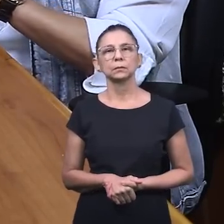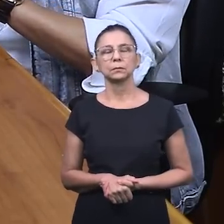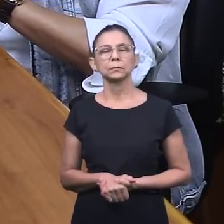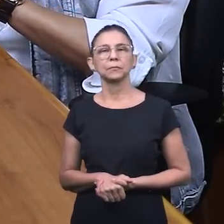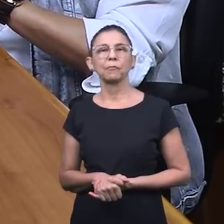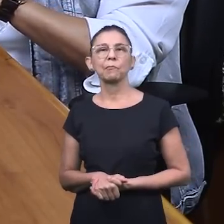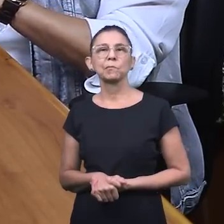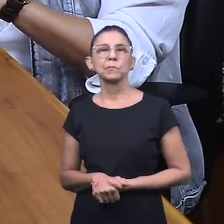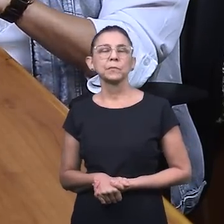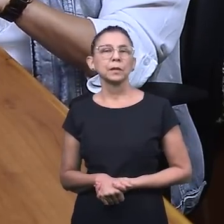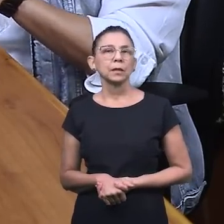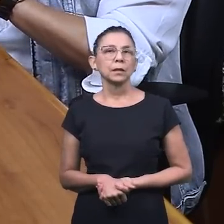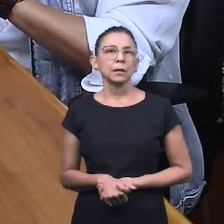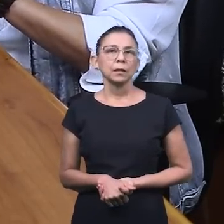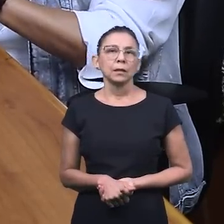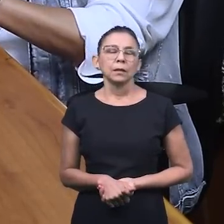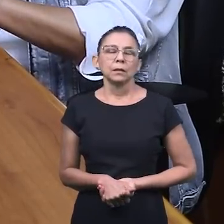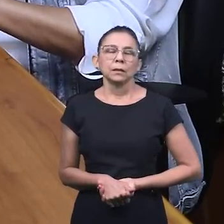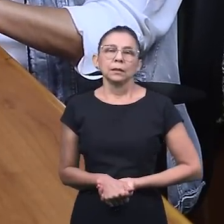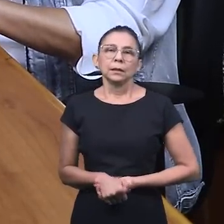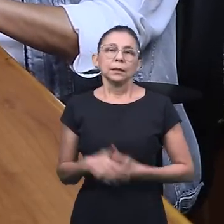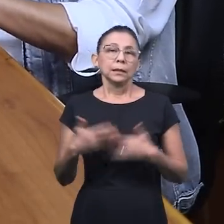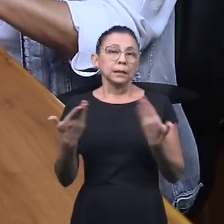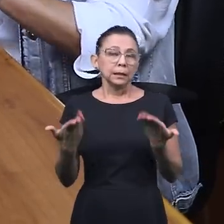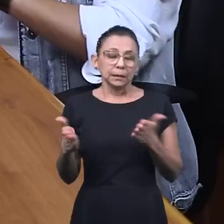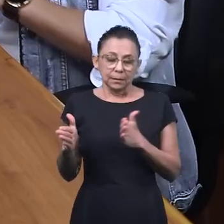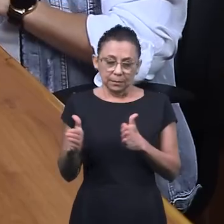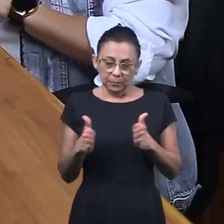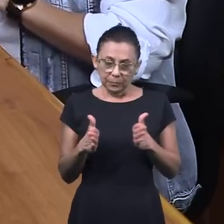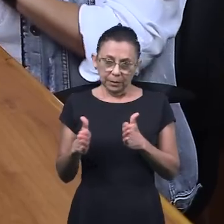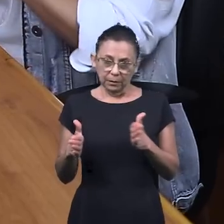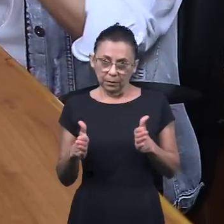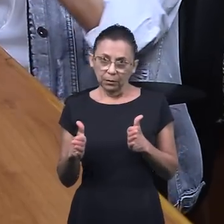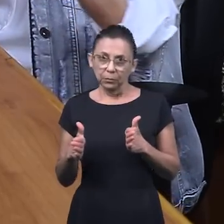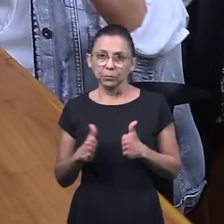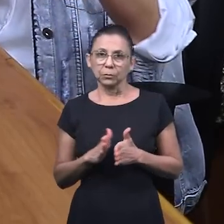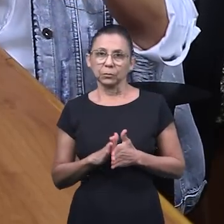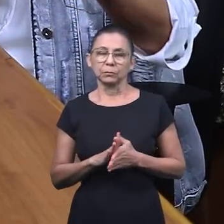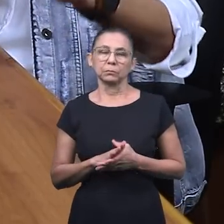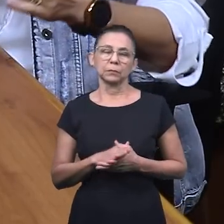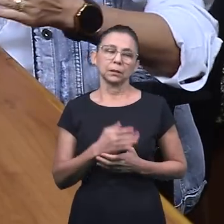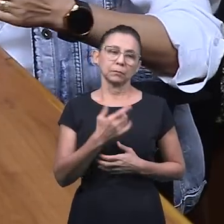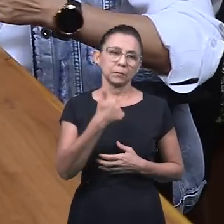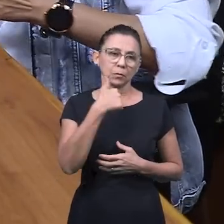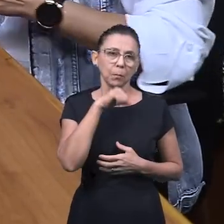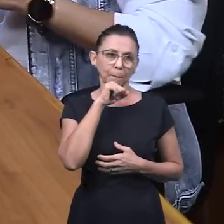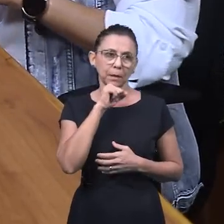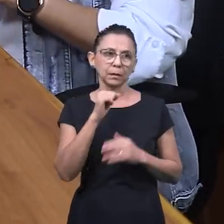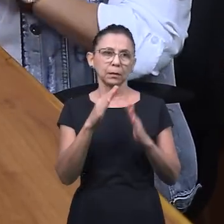Adassa, nesse processo, né? Vocês